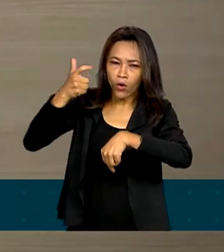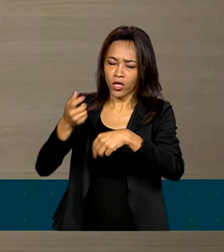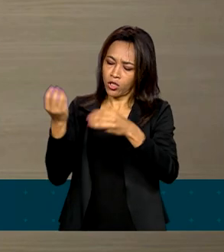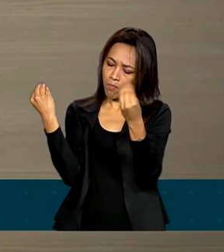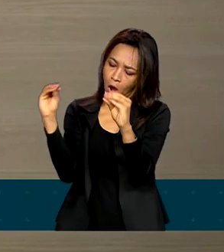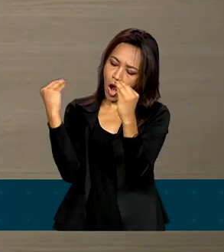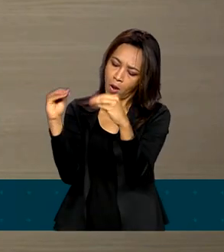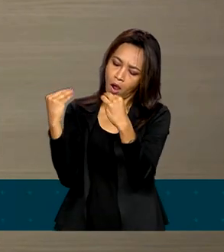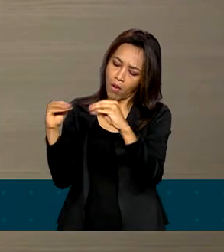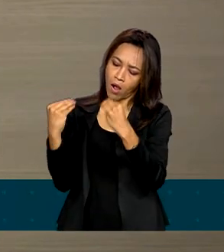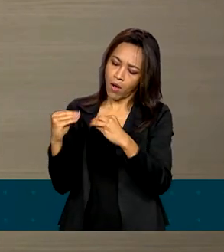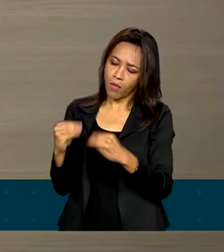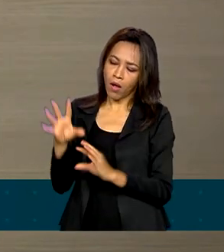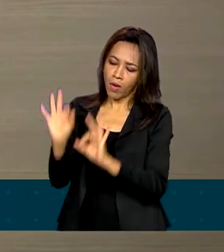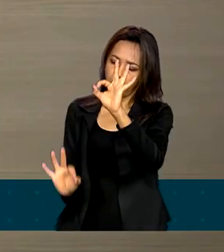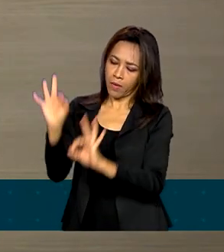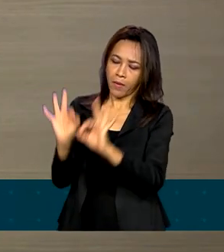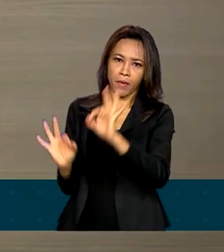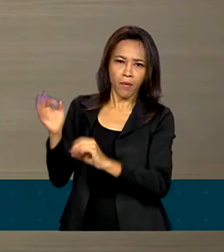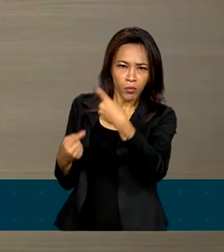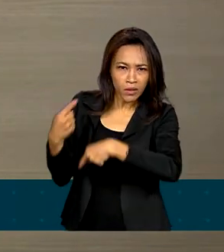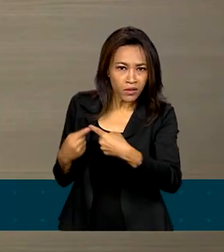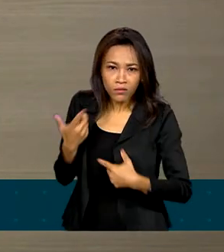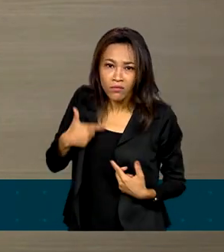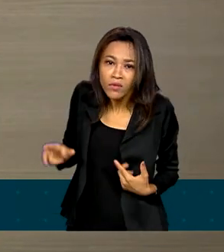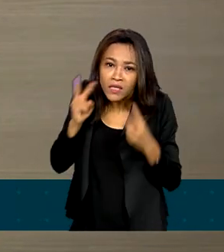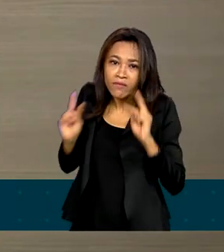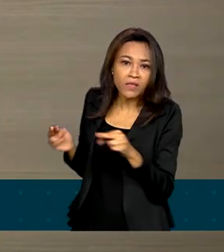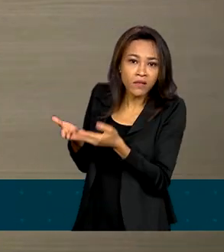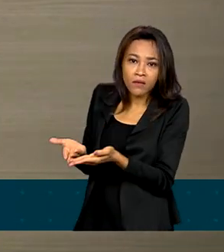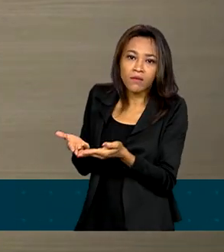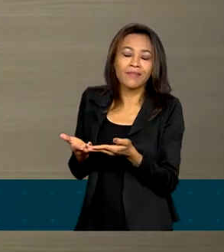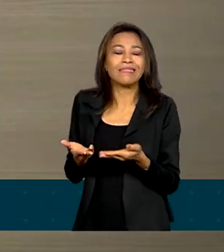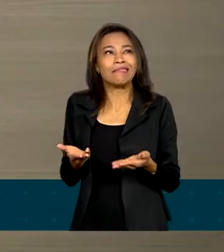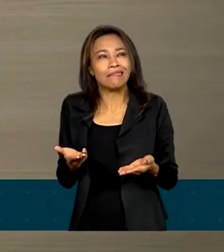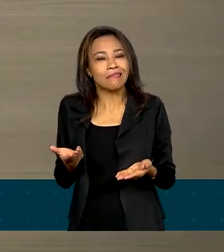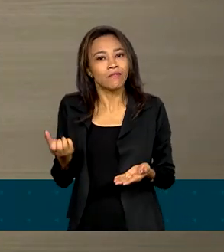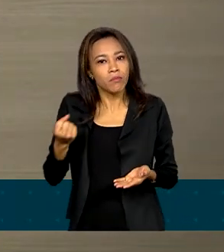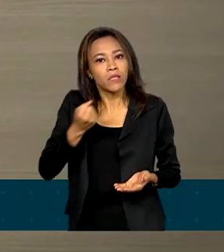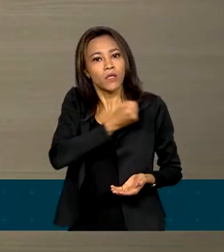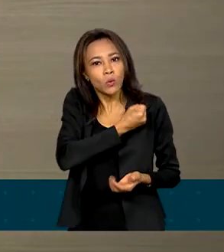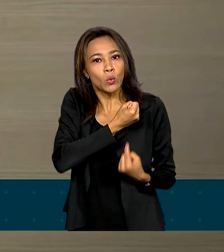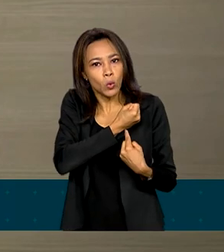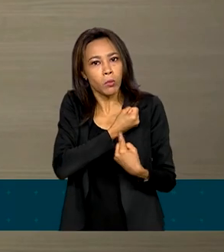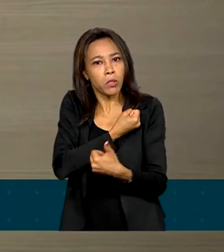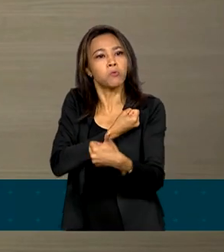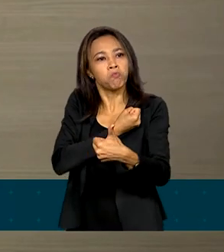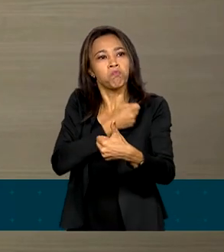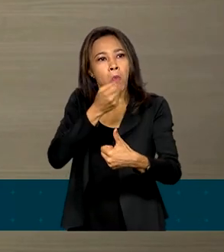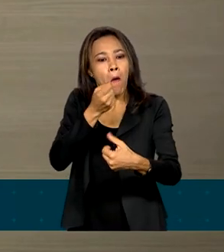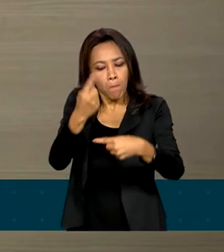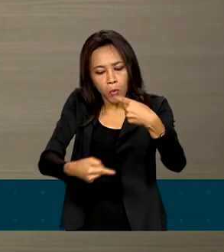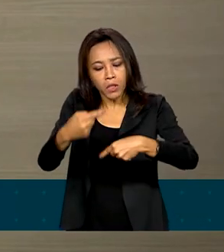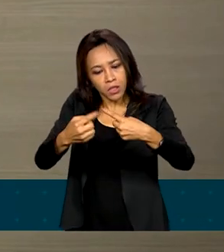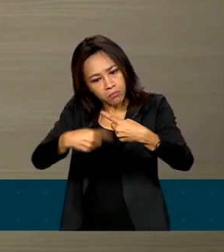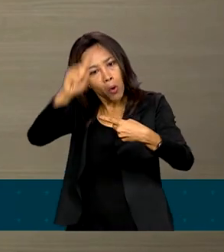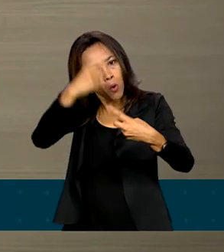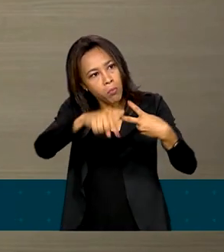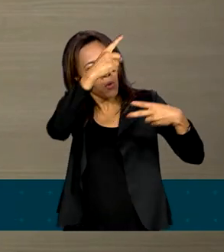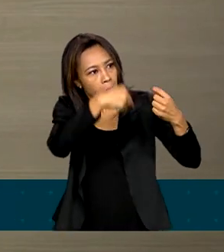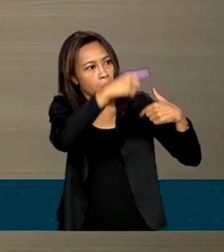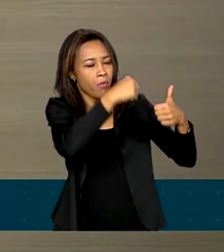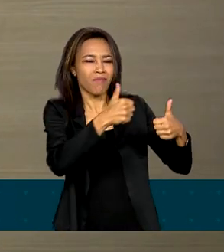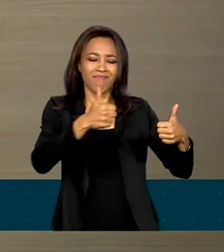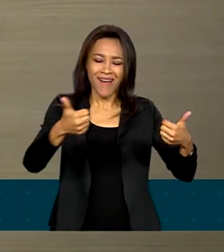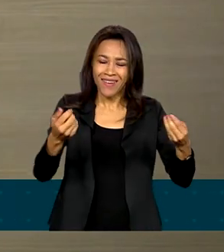de aplicar a política pública, nós vamos ter, em termos de números, políticas públicas bem-sucedidas, mas